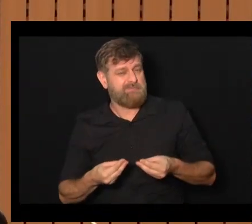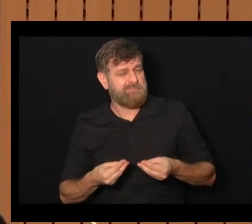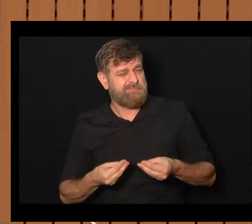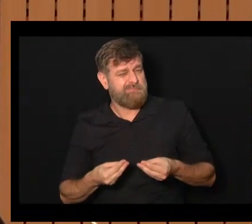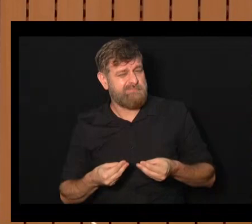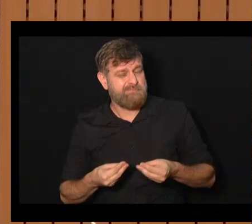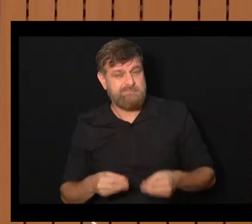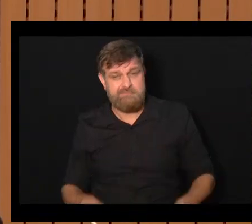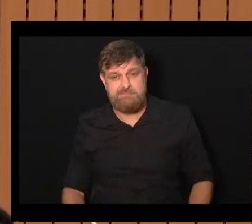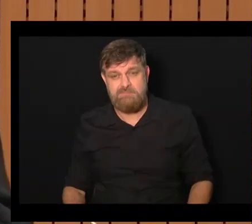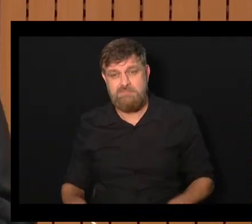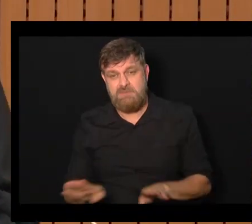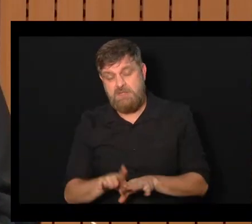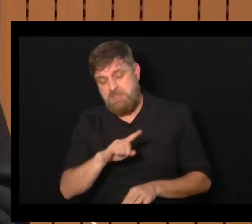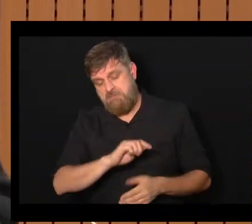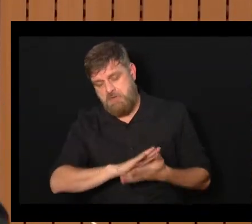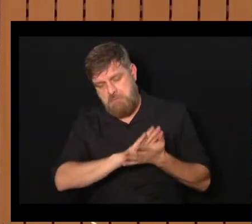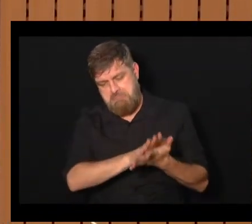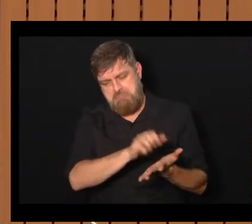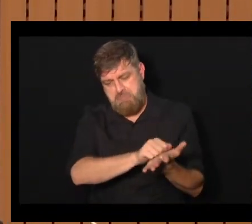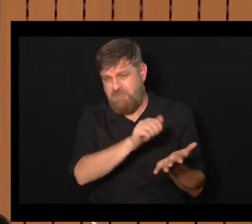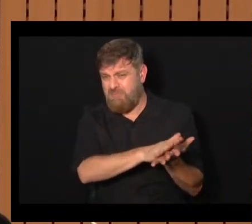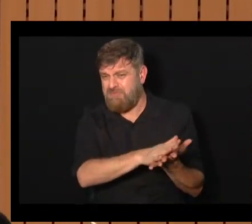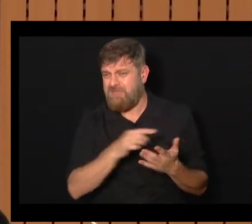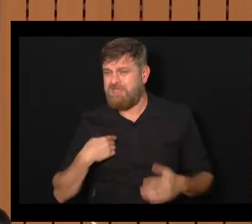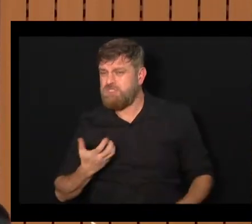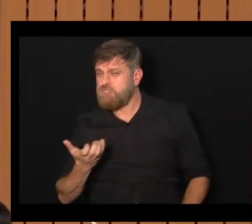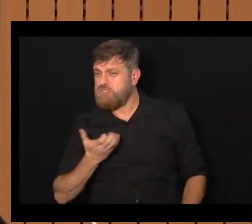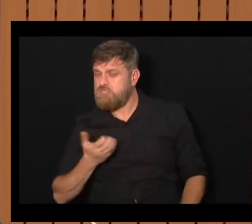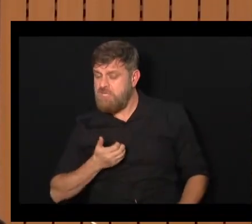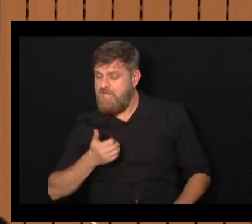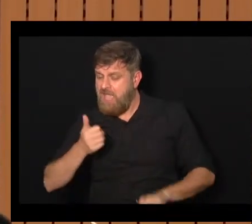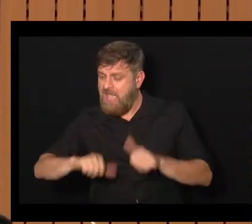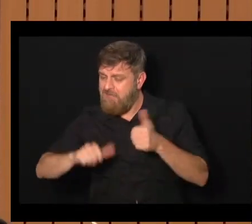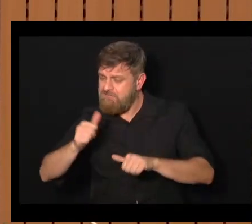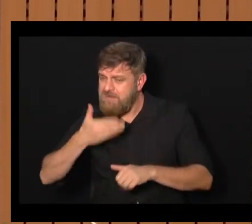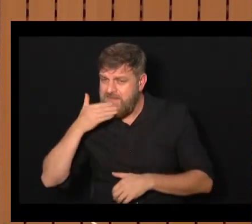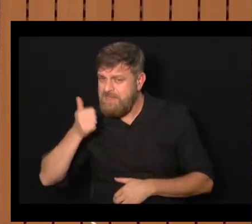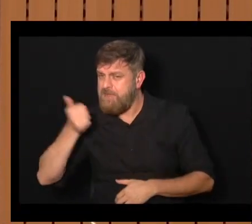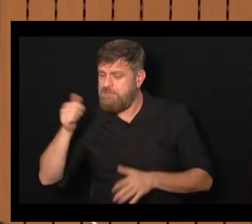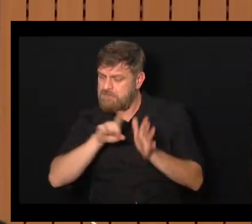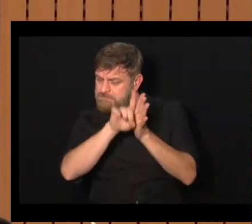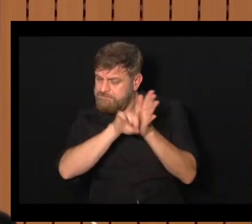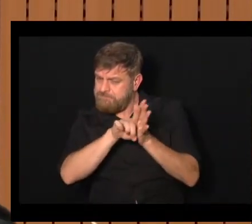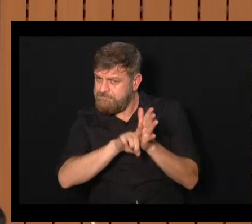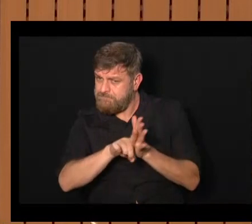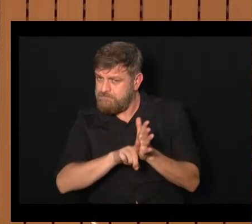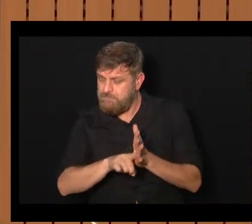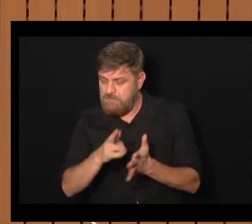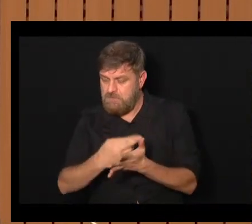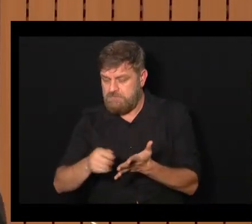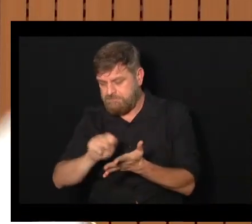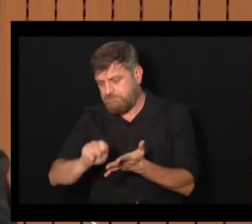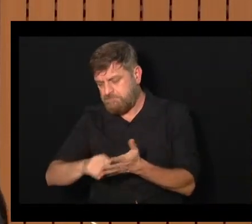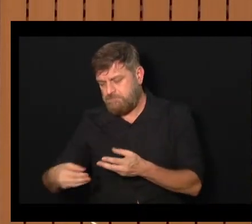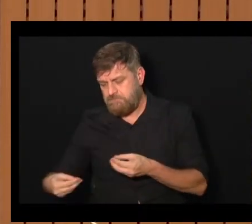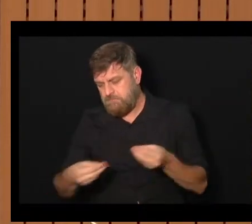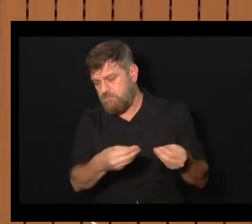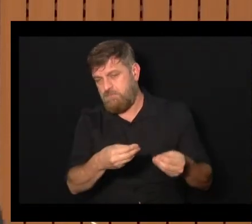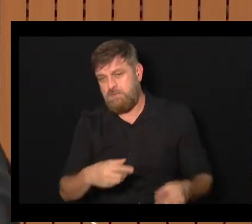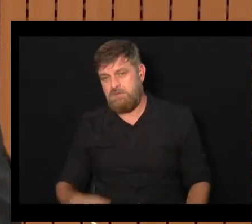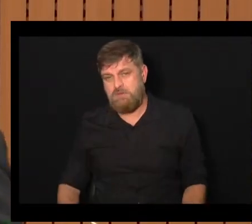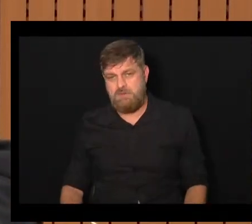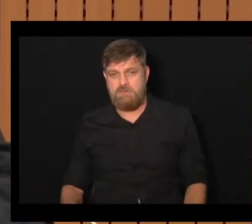ele, inclusive, foi punido por causa dessa falta. A gente quer, de novo, apurar isso. Também temos requerimentos de informação tratando dessa questão, que, a nosso ver,